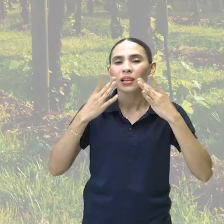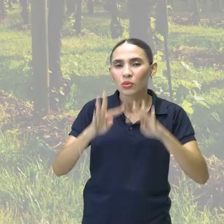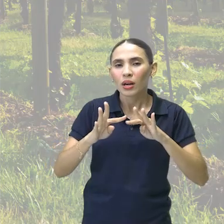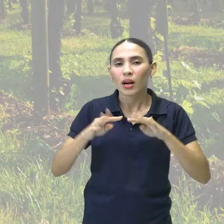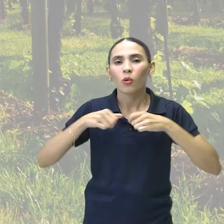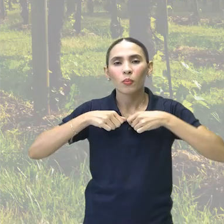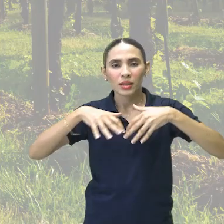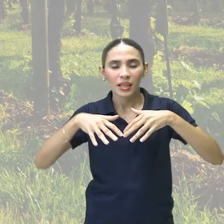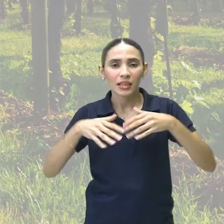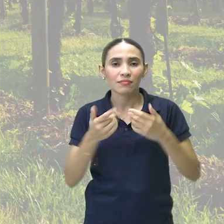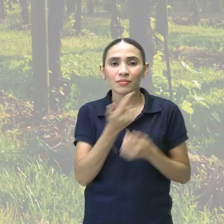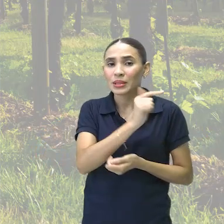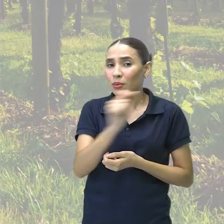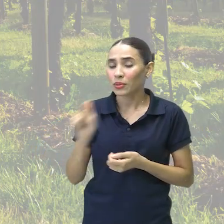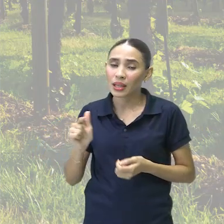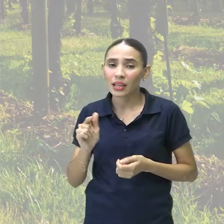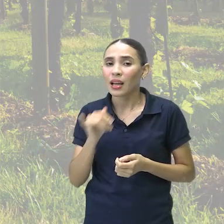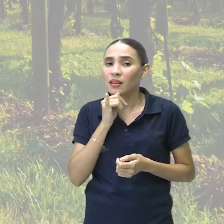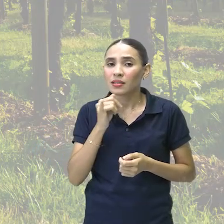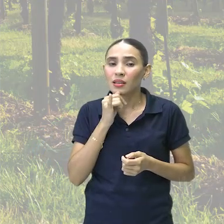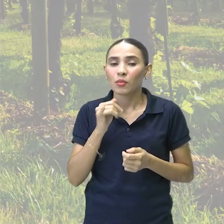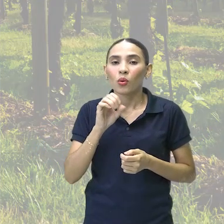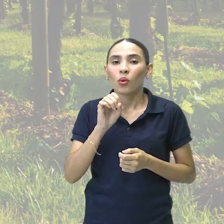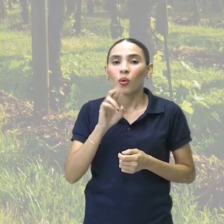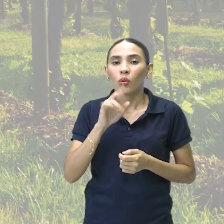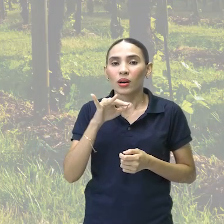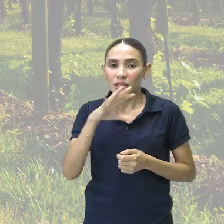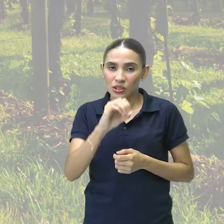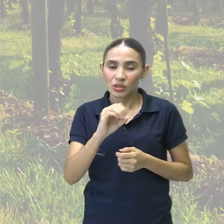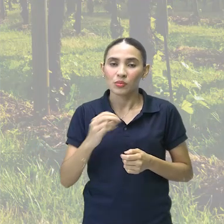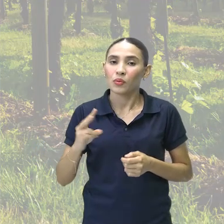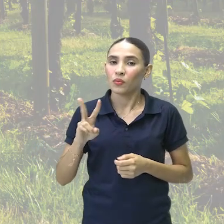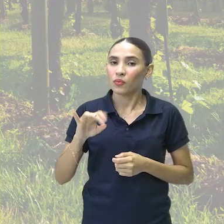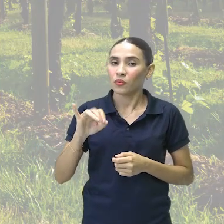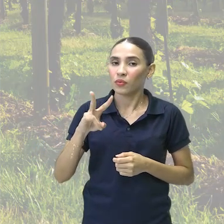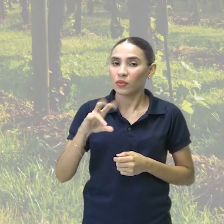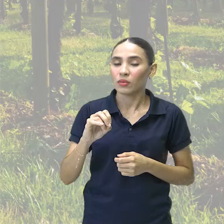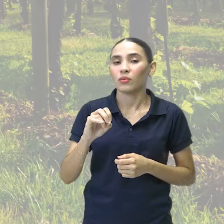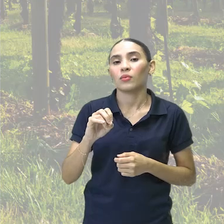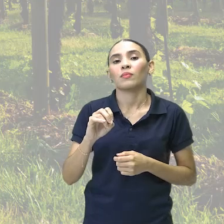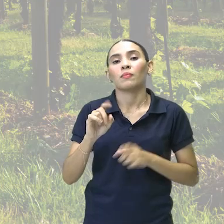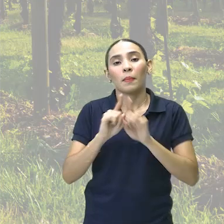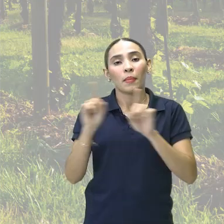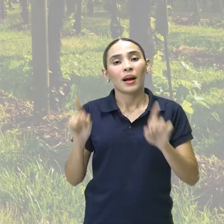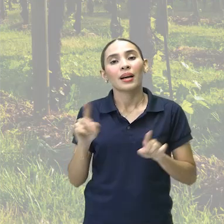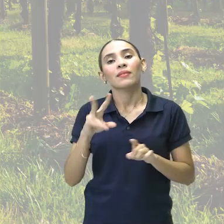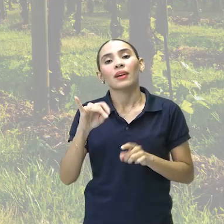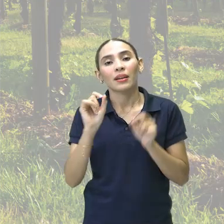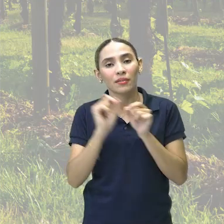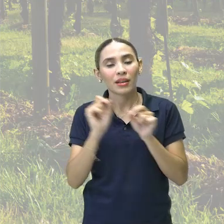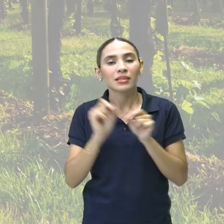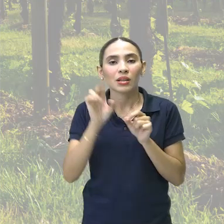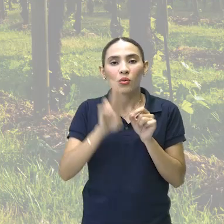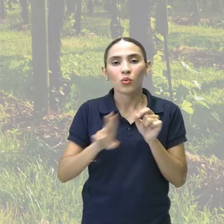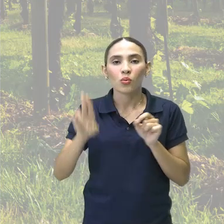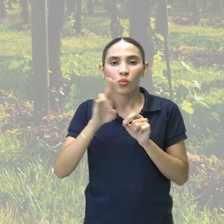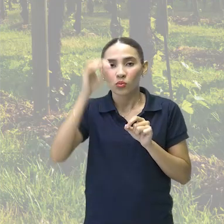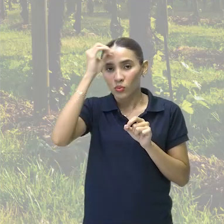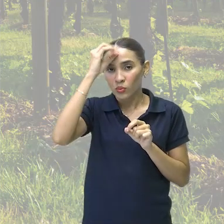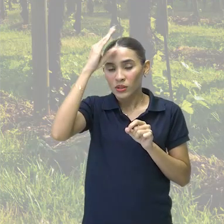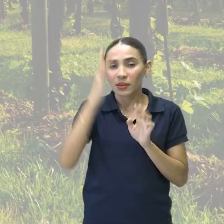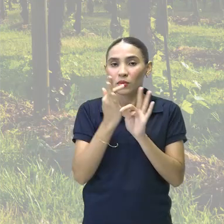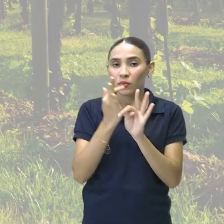recursos minerais que não têm exatamente um organismo vivo. E se faz o uso aí, mesmo que empírico, do conhecimento